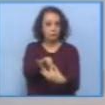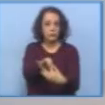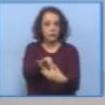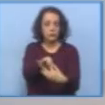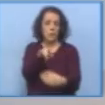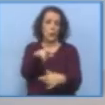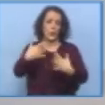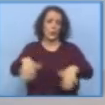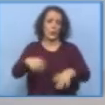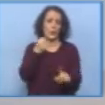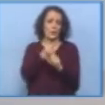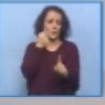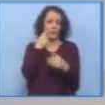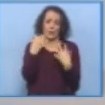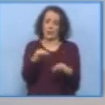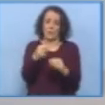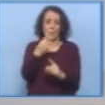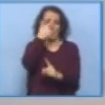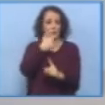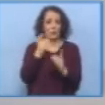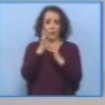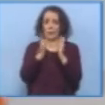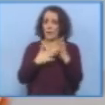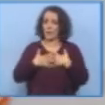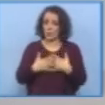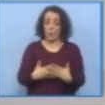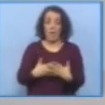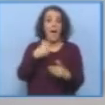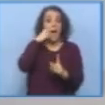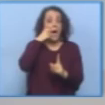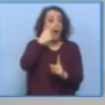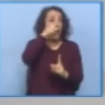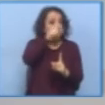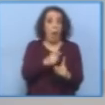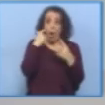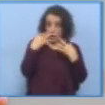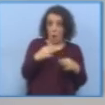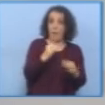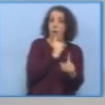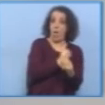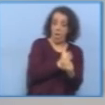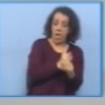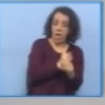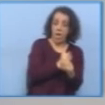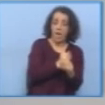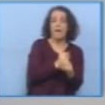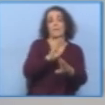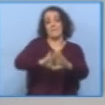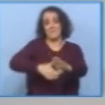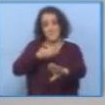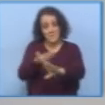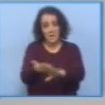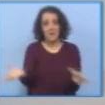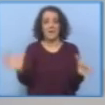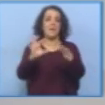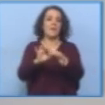um desafio que é normal num cristão. Se é normal num ser humano, com mais razão será talvez alguém